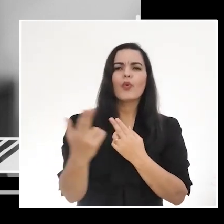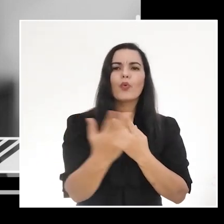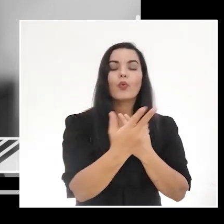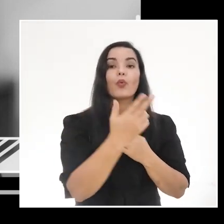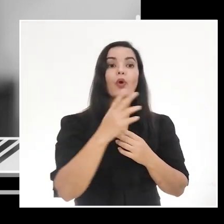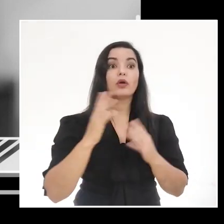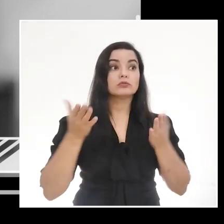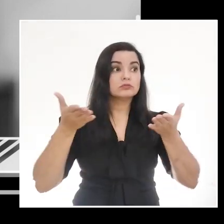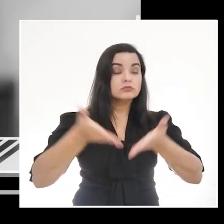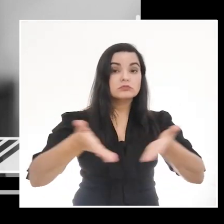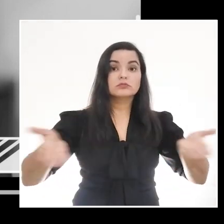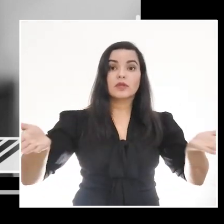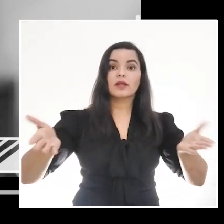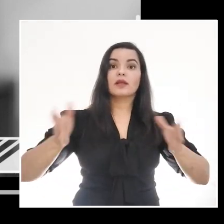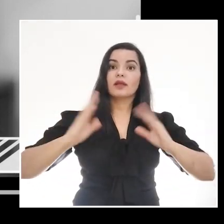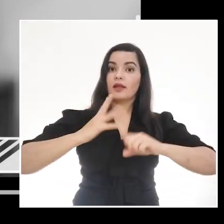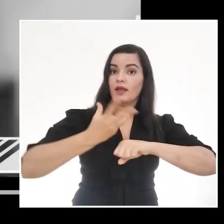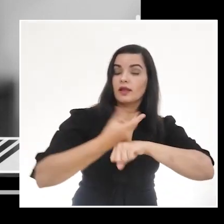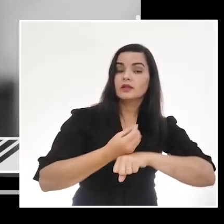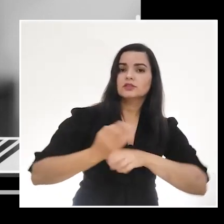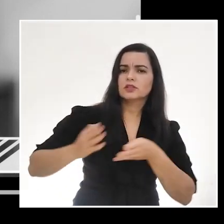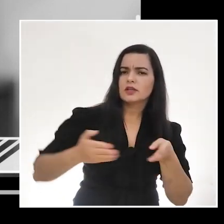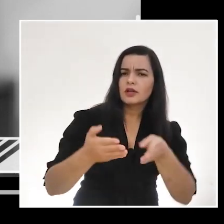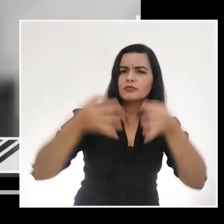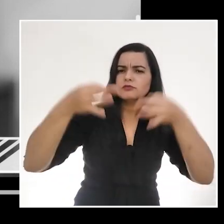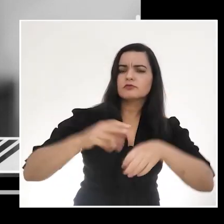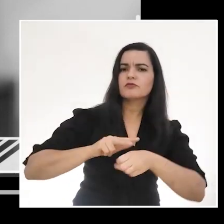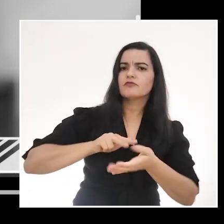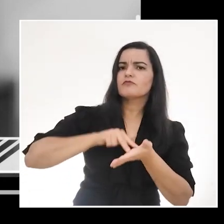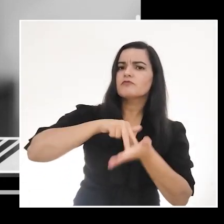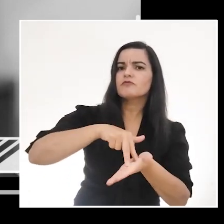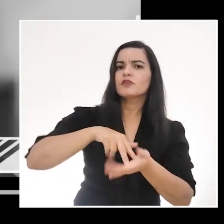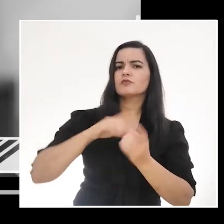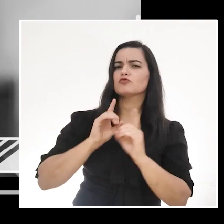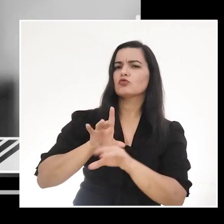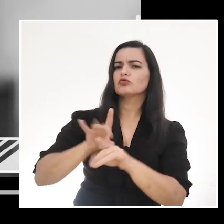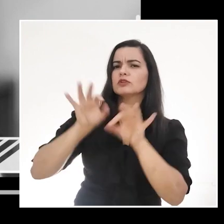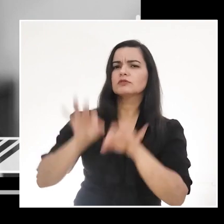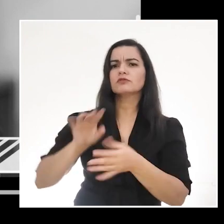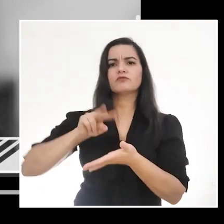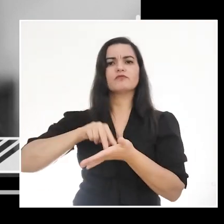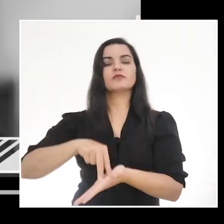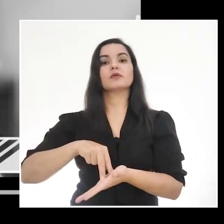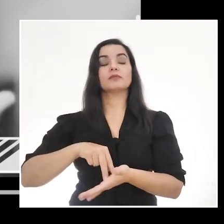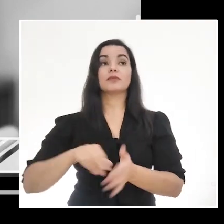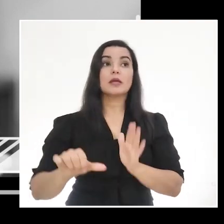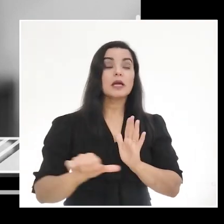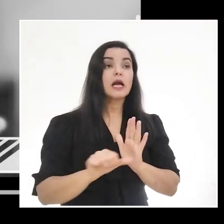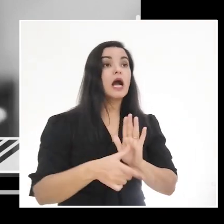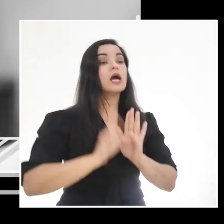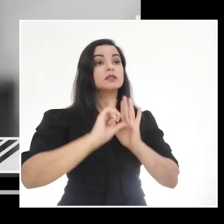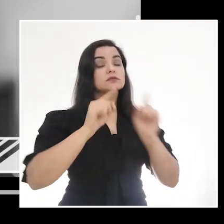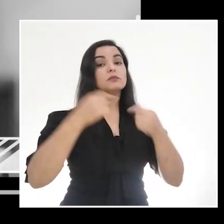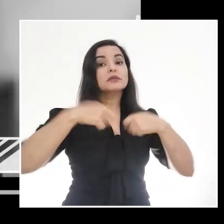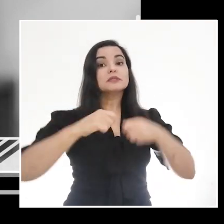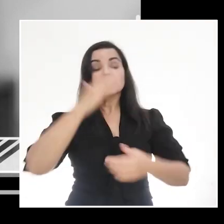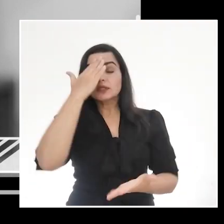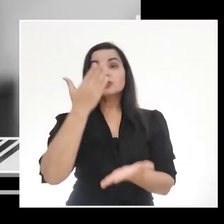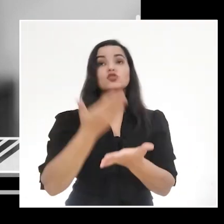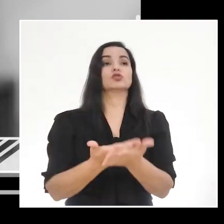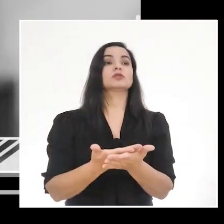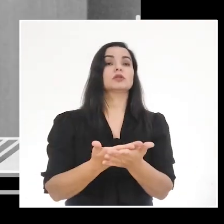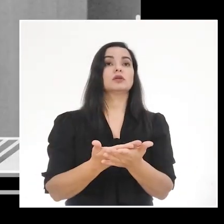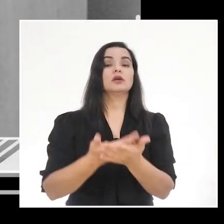unidade, um sonho comum de que a igreja caminhe firme na doutrina, mas que essa doutrina seja viva no coração